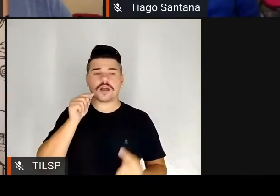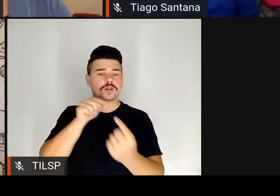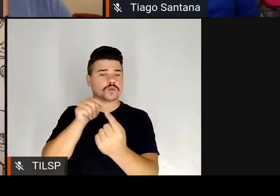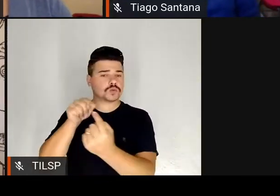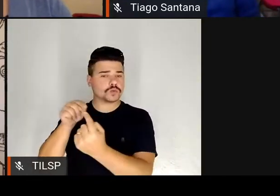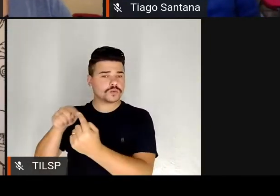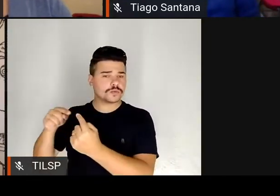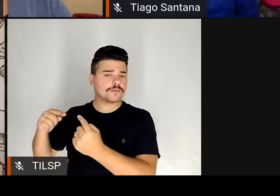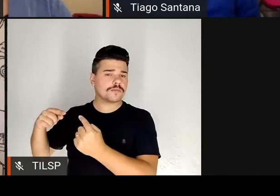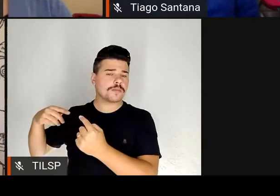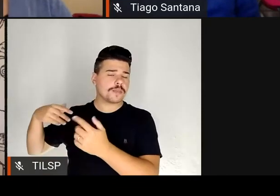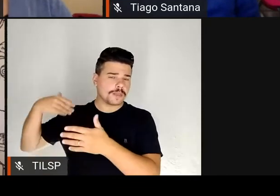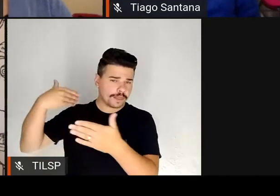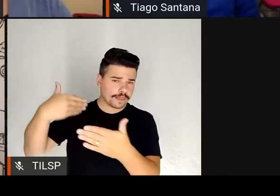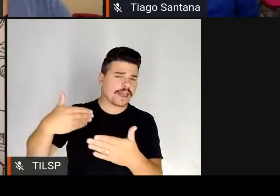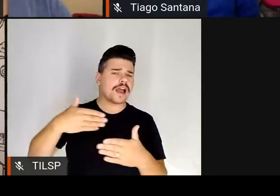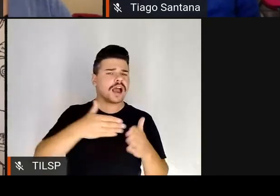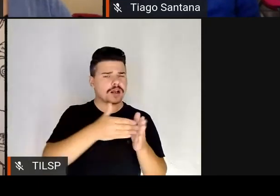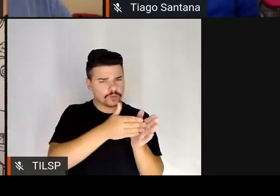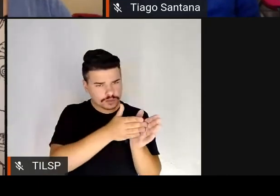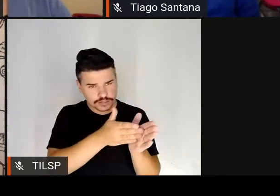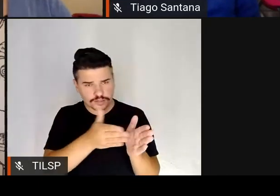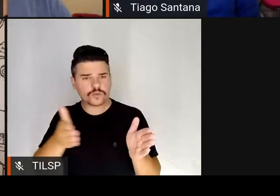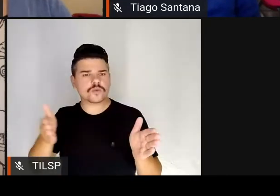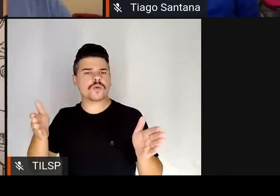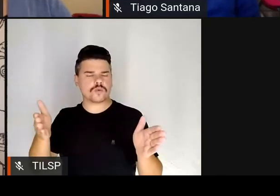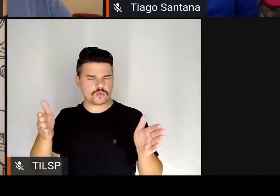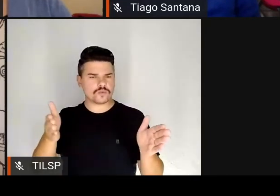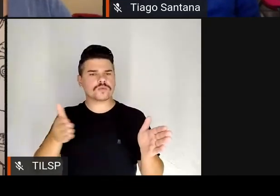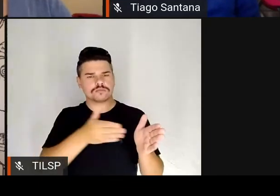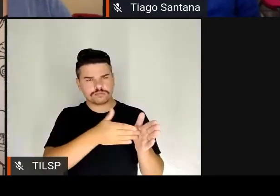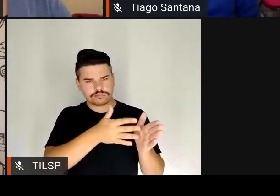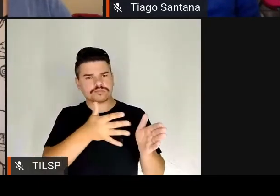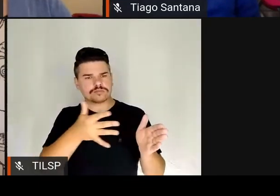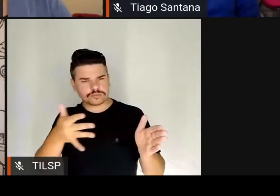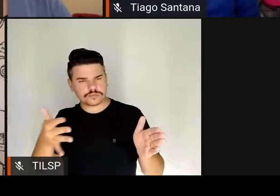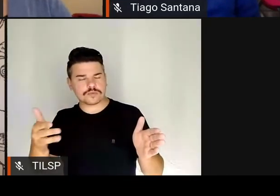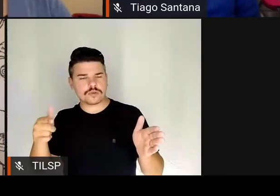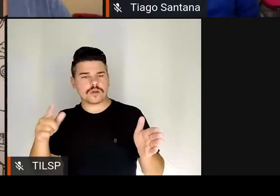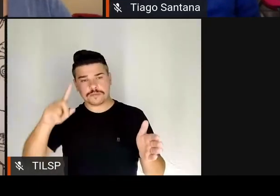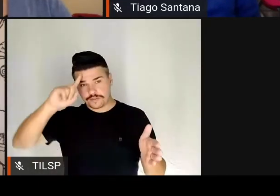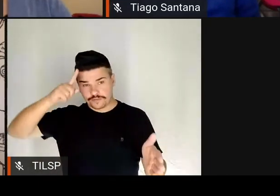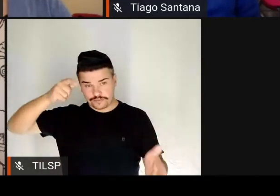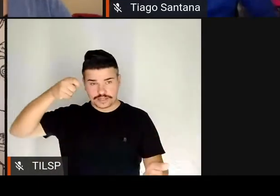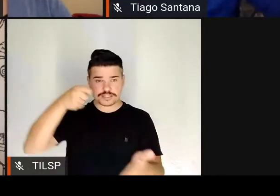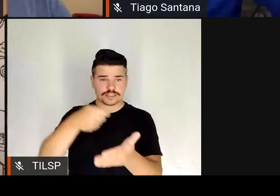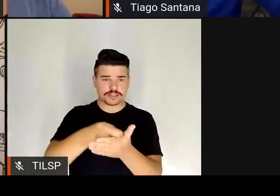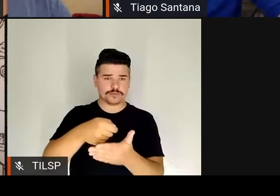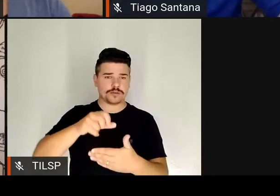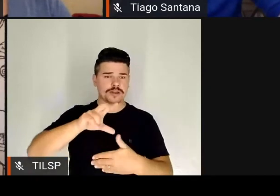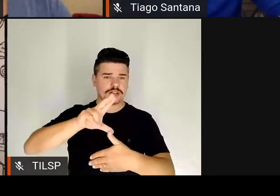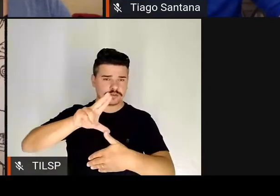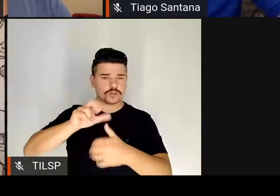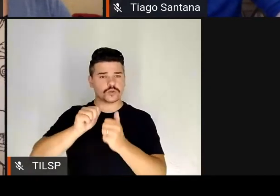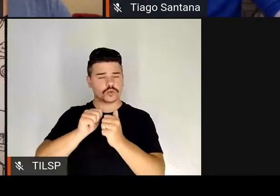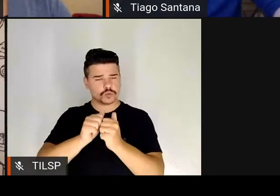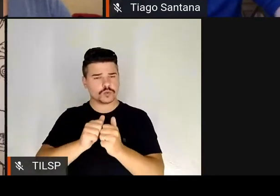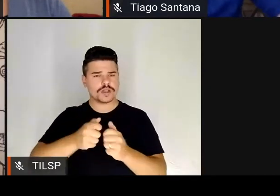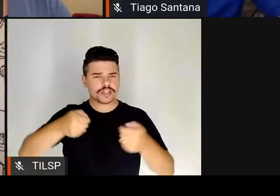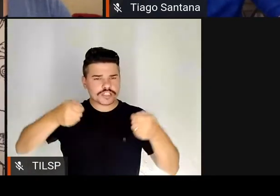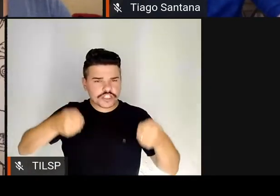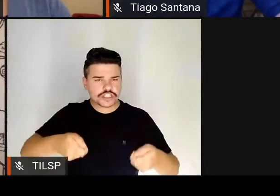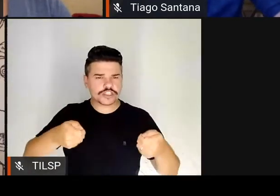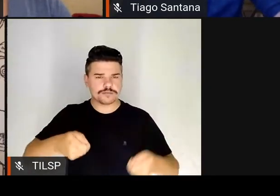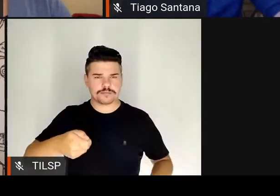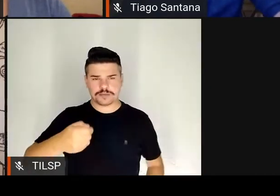gente passou um período longo, né, que é o período, né, do fascismo aqui na América Latina, ligado aos regimes militares, quer dizer, que é um